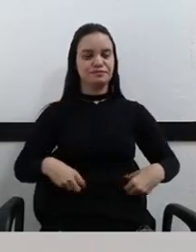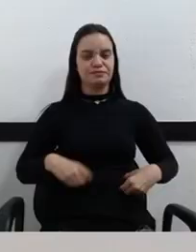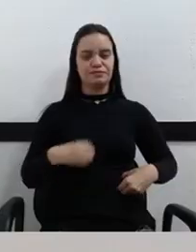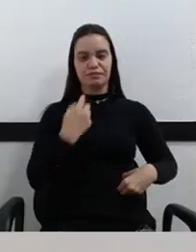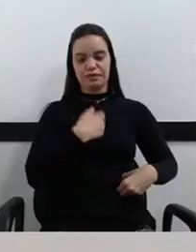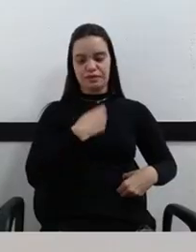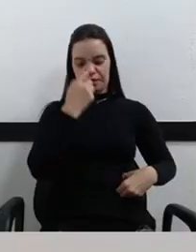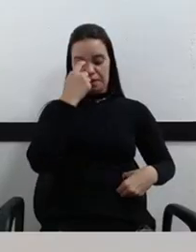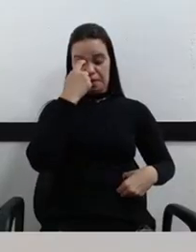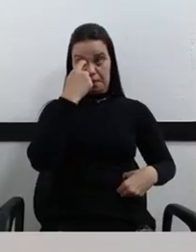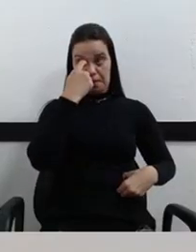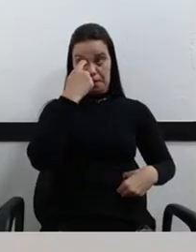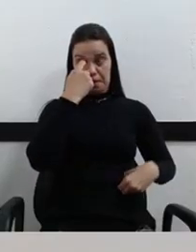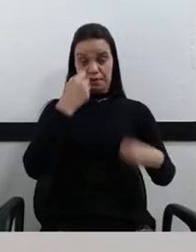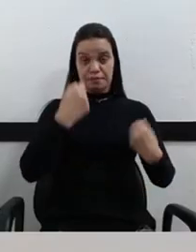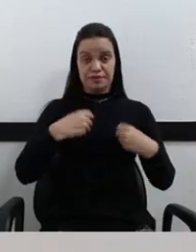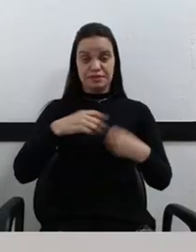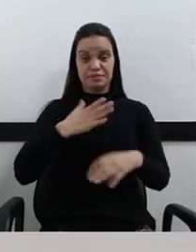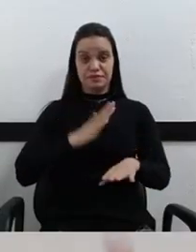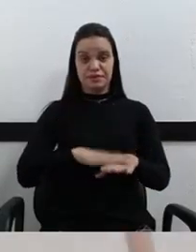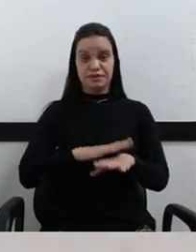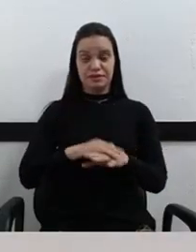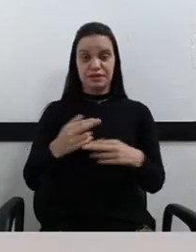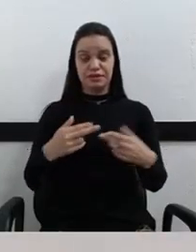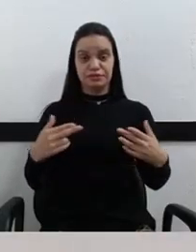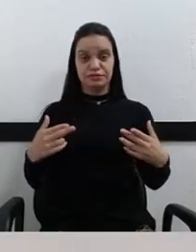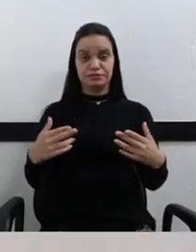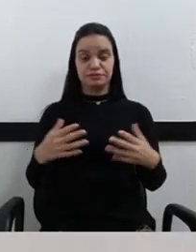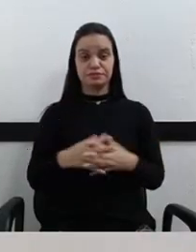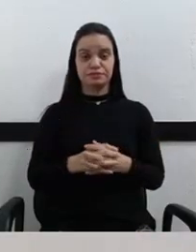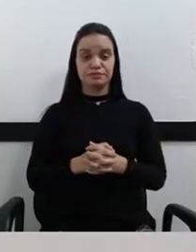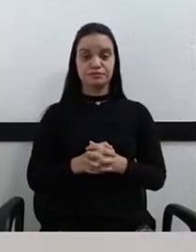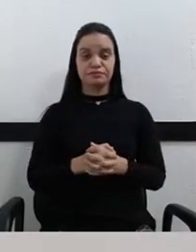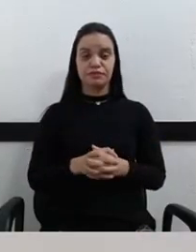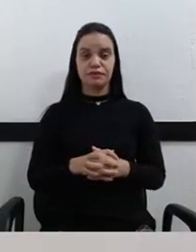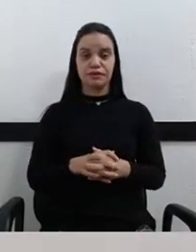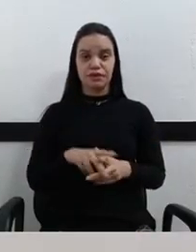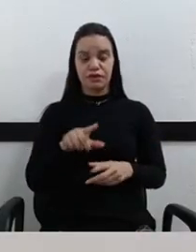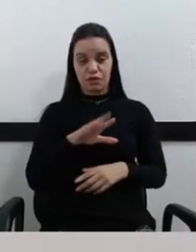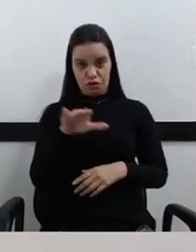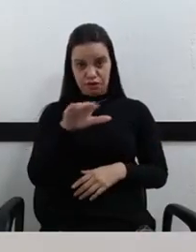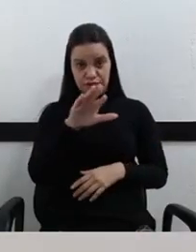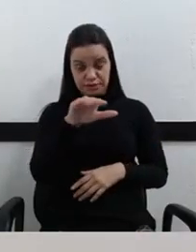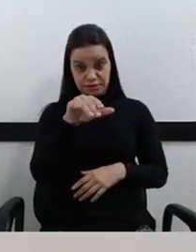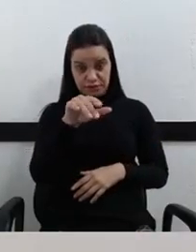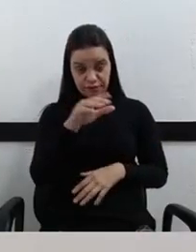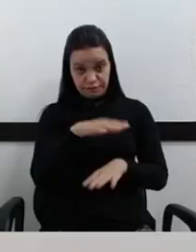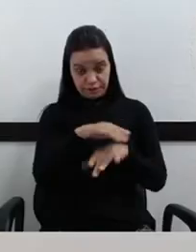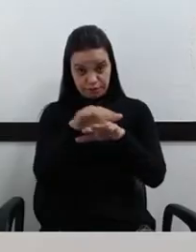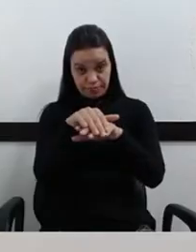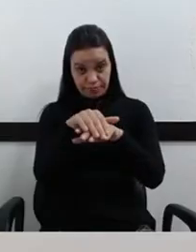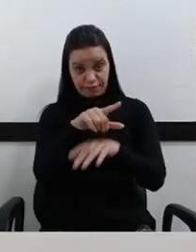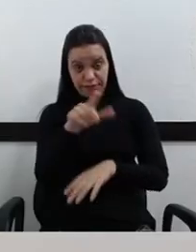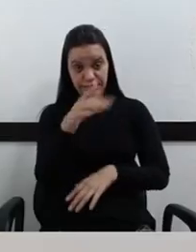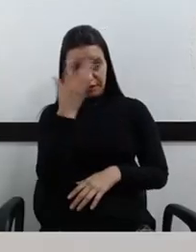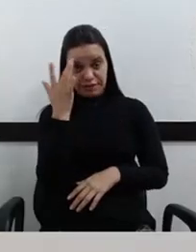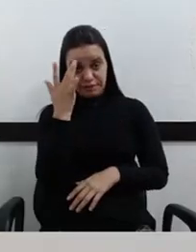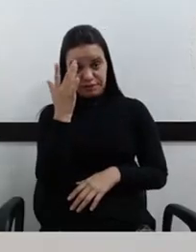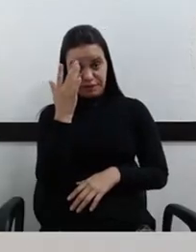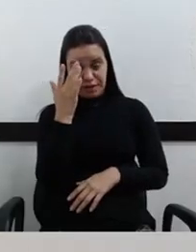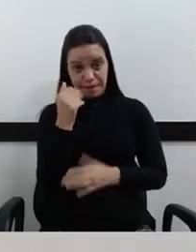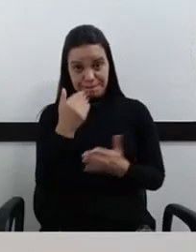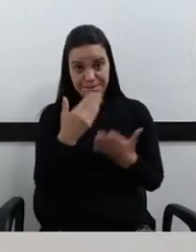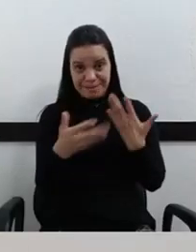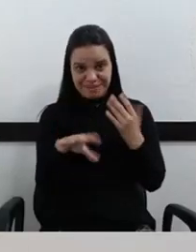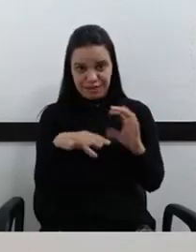temos que fazer alguma coisa. Ainda que seja falar que não cabe nada. Escuta o que eu estou falando, de coração. Ainda que a gente fale para as pessoas,